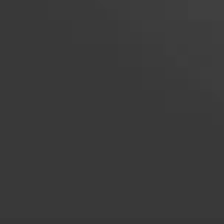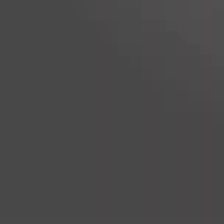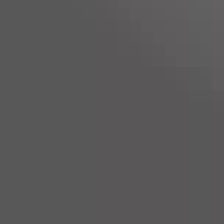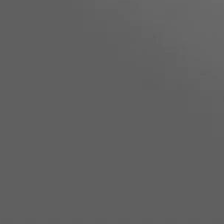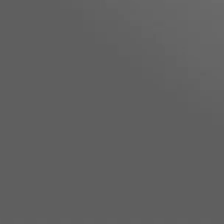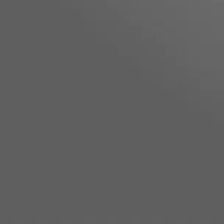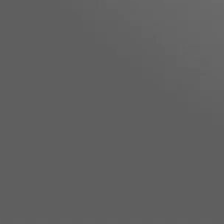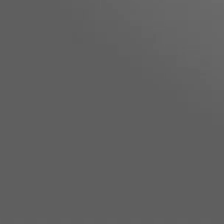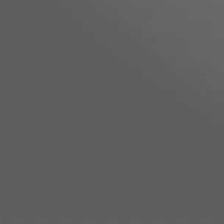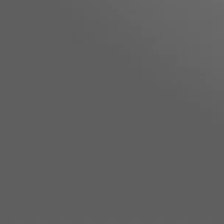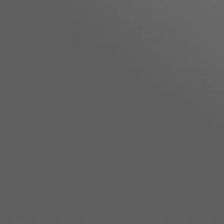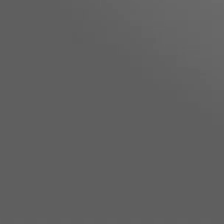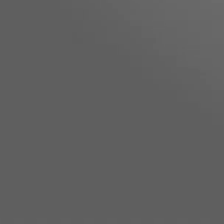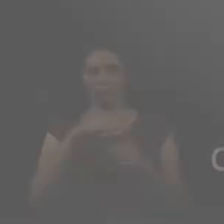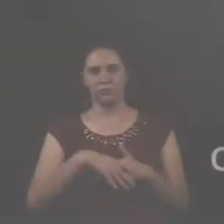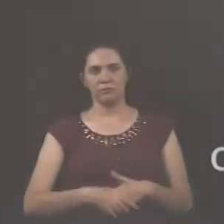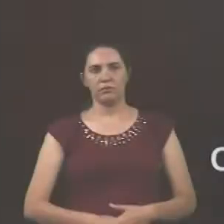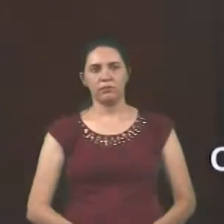é